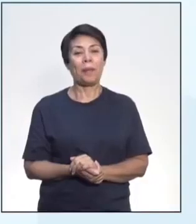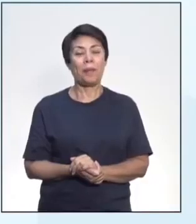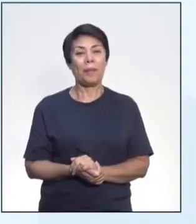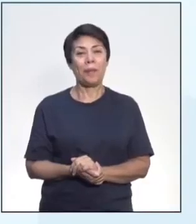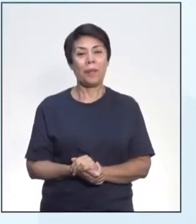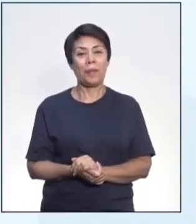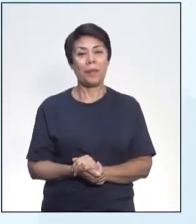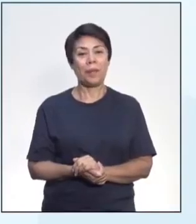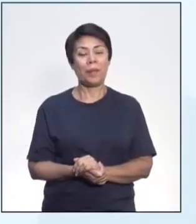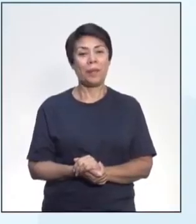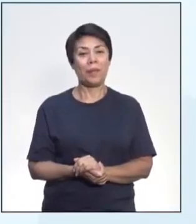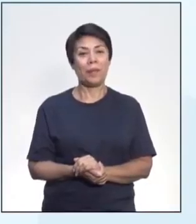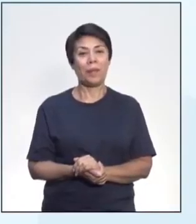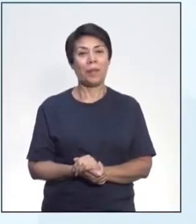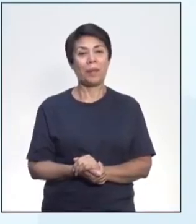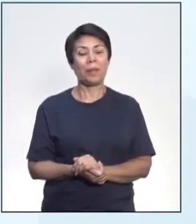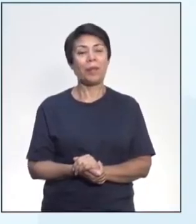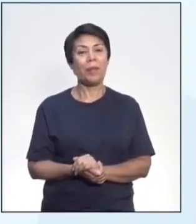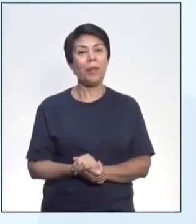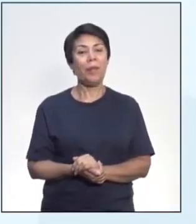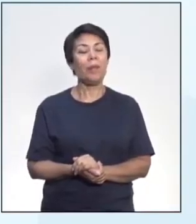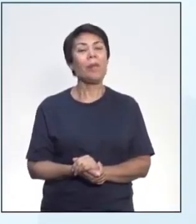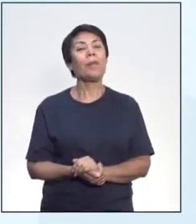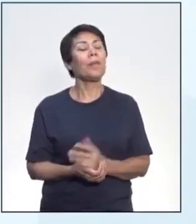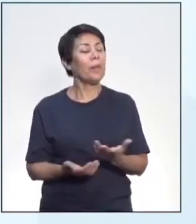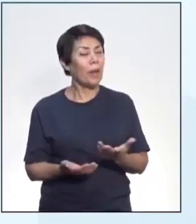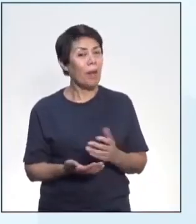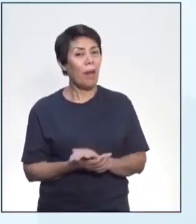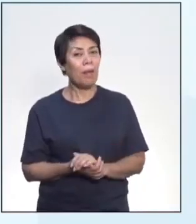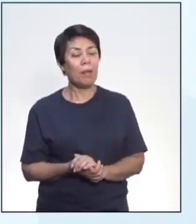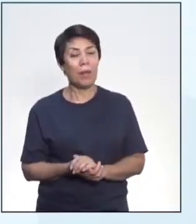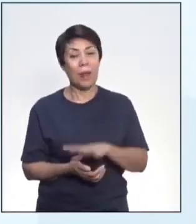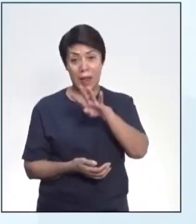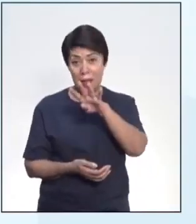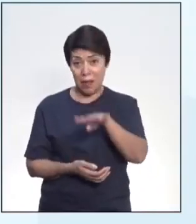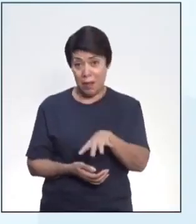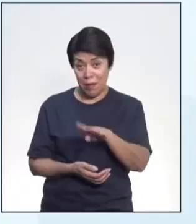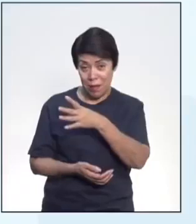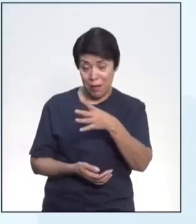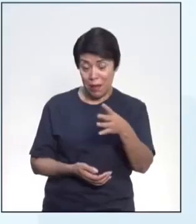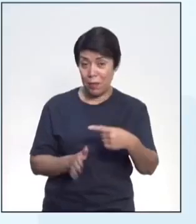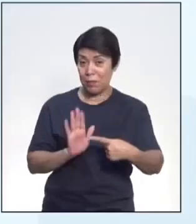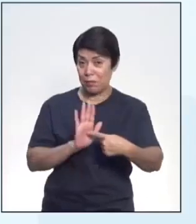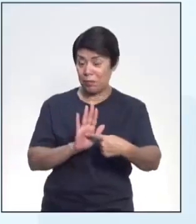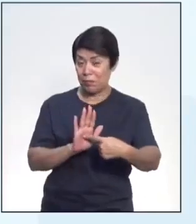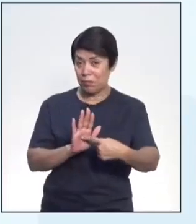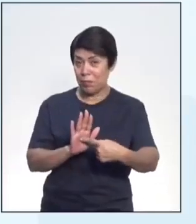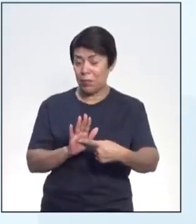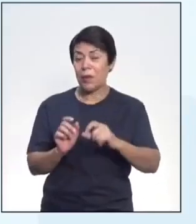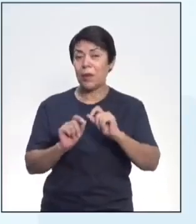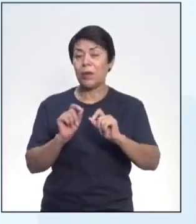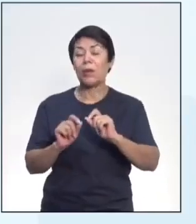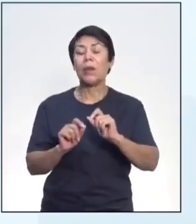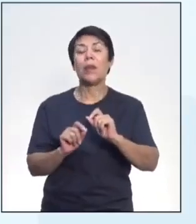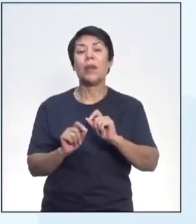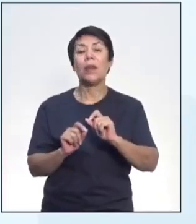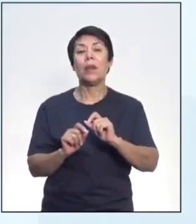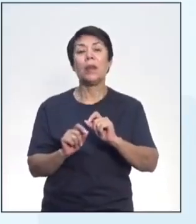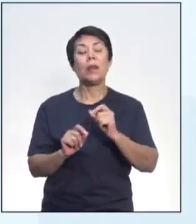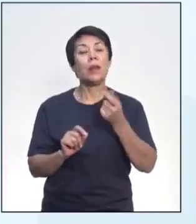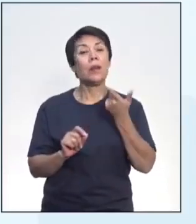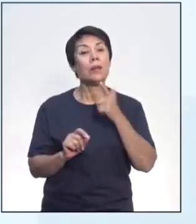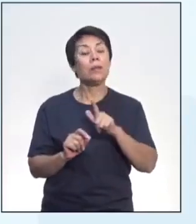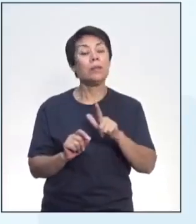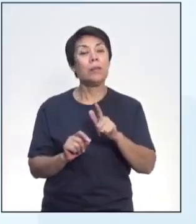Acabou indo sem querer, mas vamos pensar um pouquinho aqui, né? Então, baseado nessa tabela, vamos observar, né, e ver qual seria a